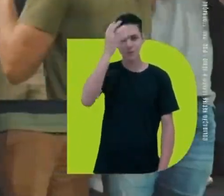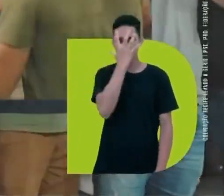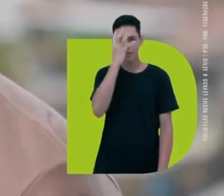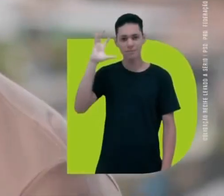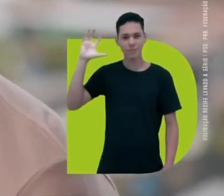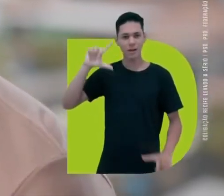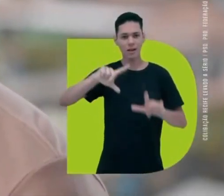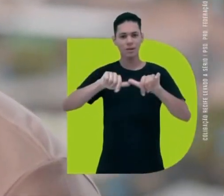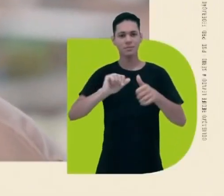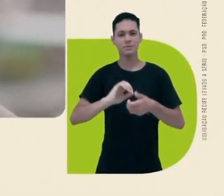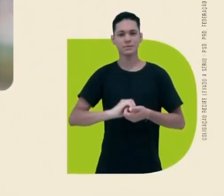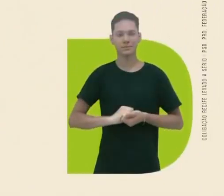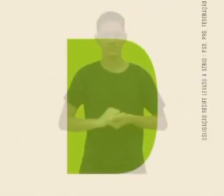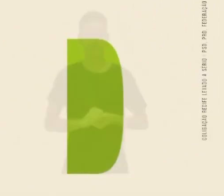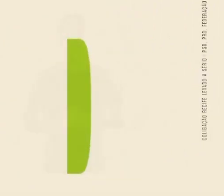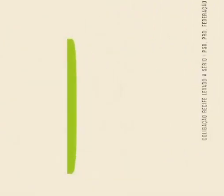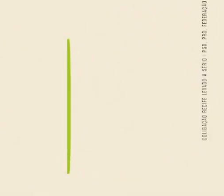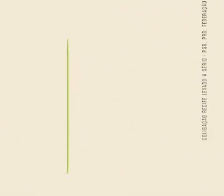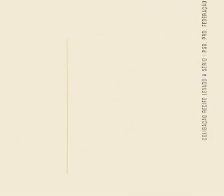Recife sem filtro.